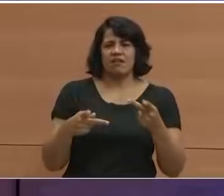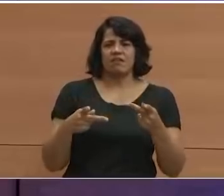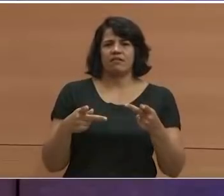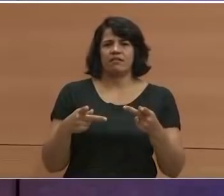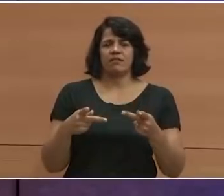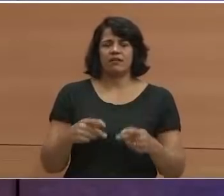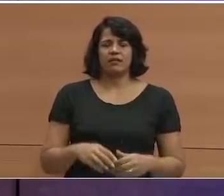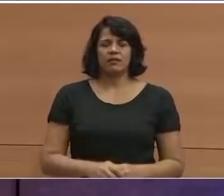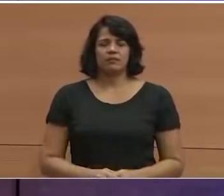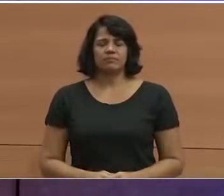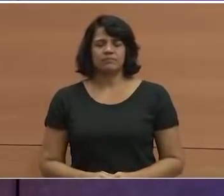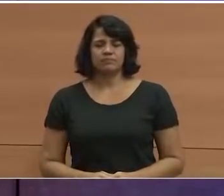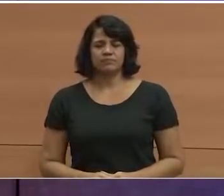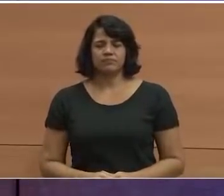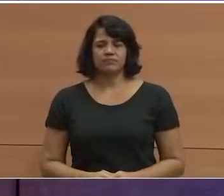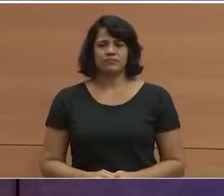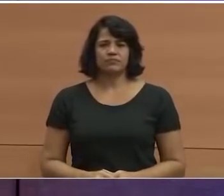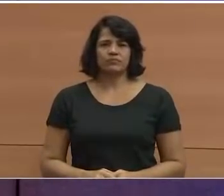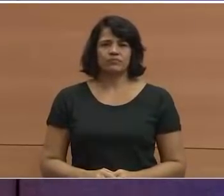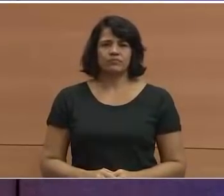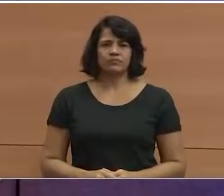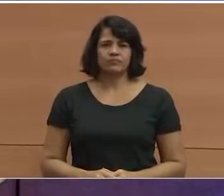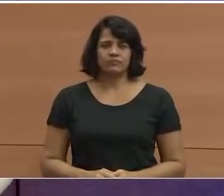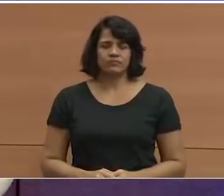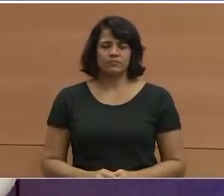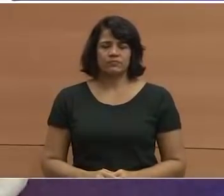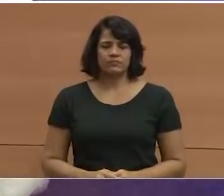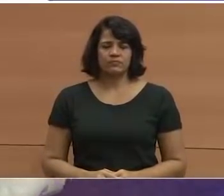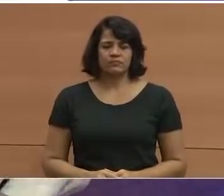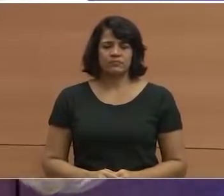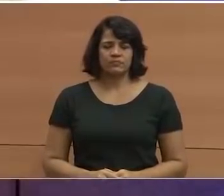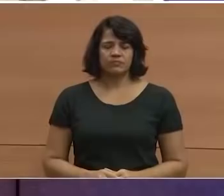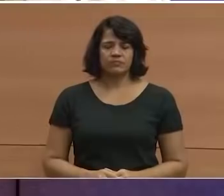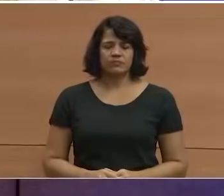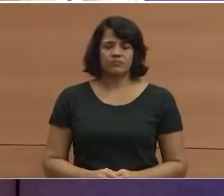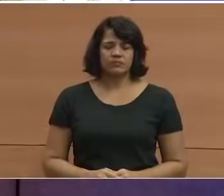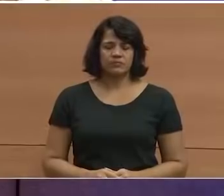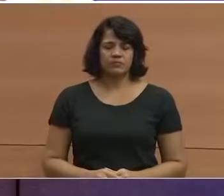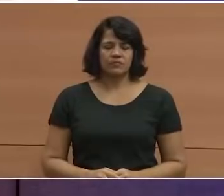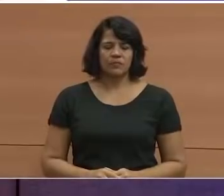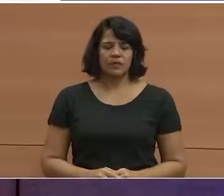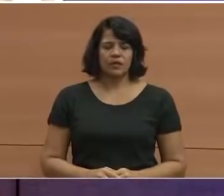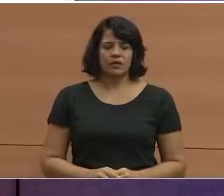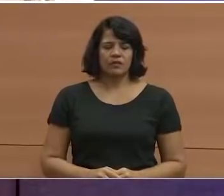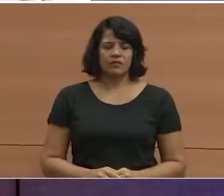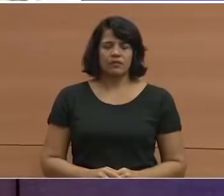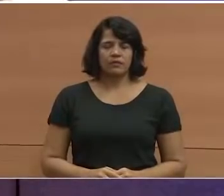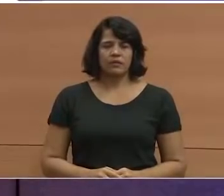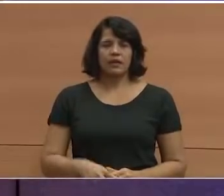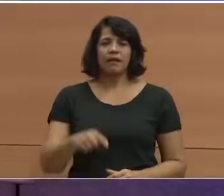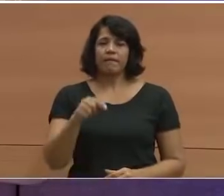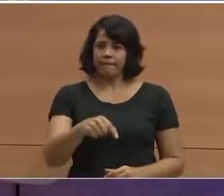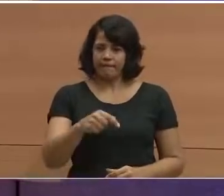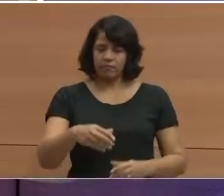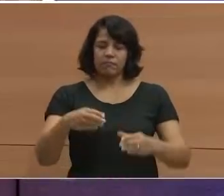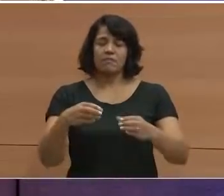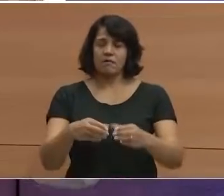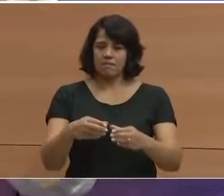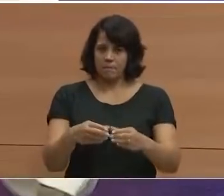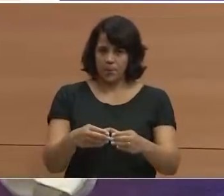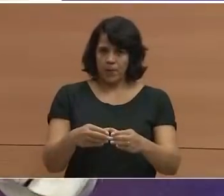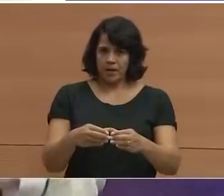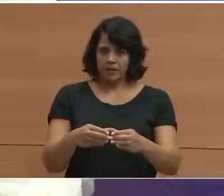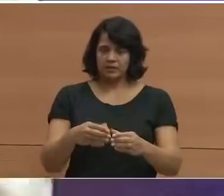cidadãos daquela cidade e daquele estado. Então, cada um, nessa praça